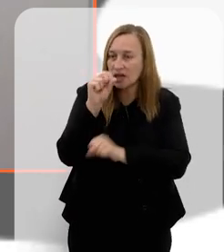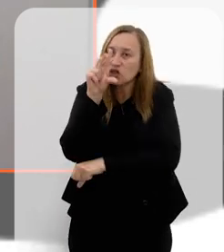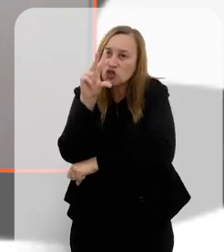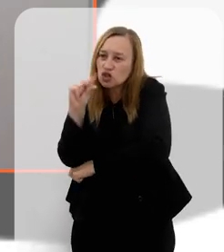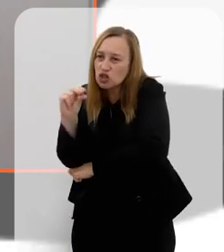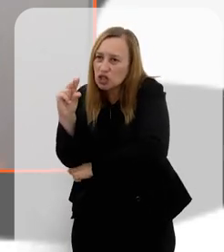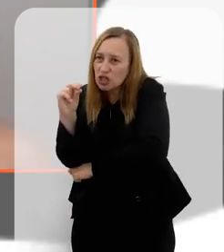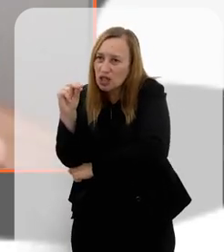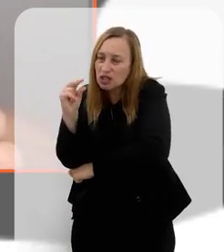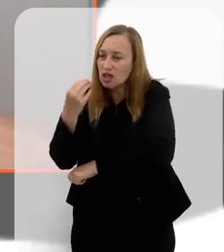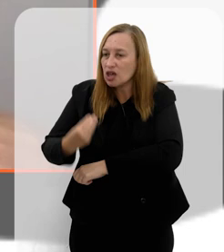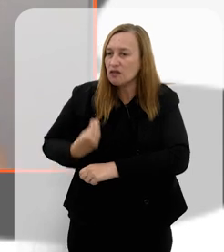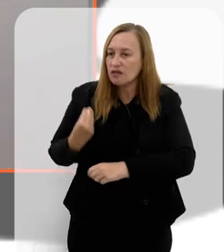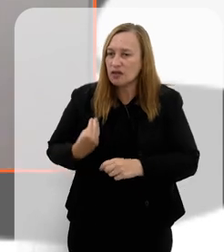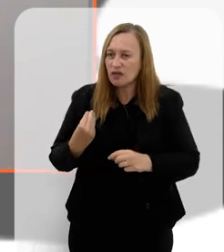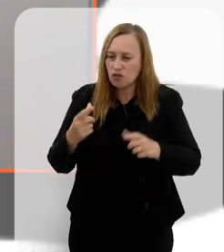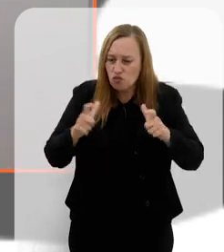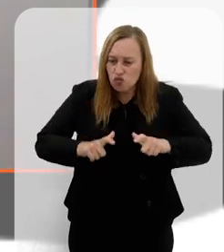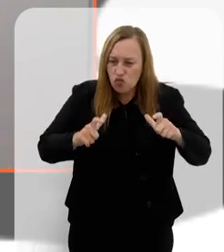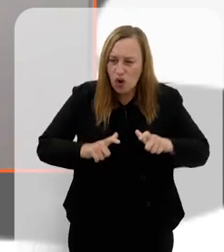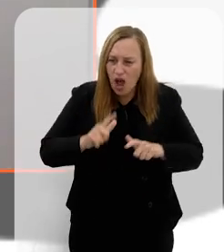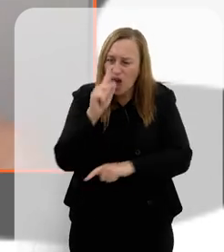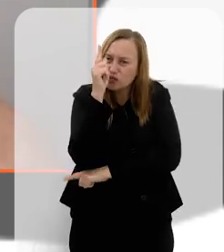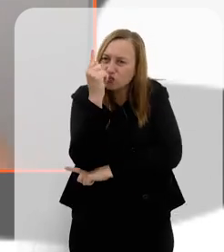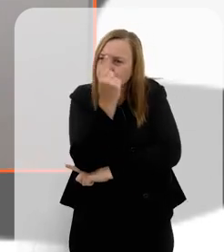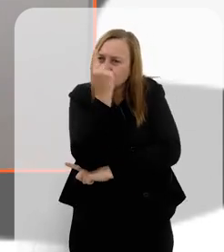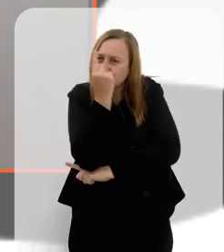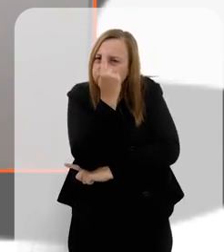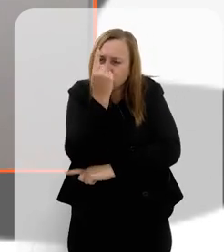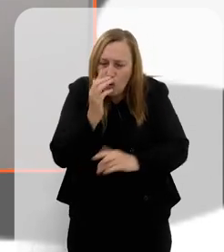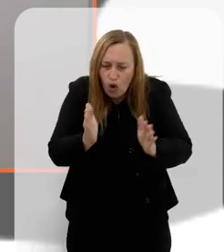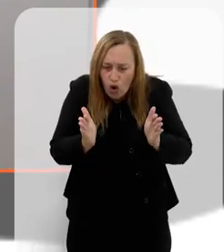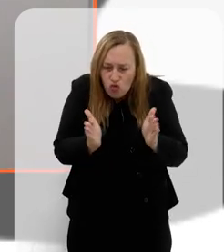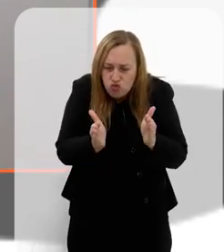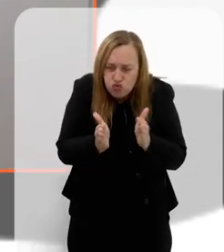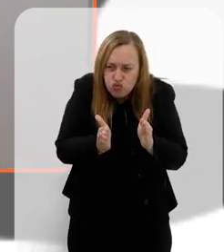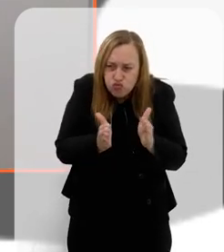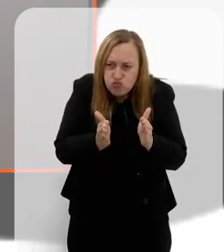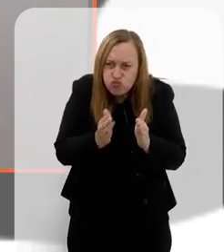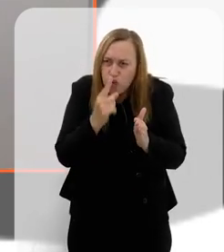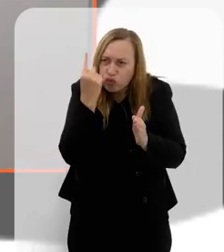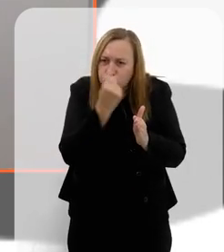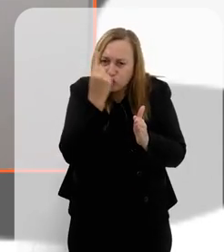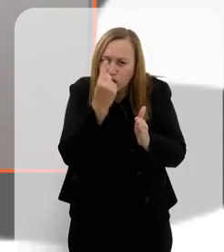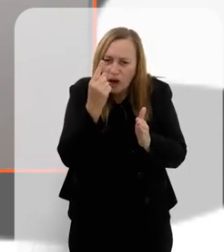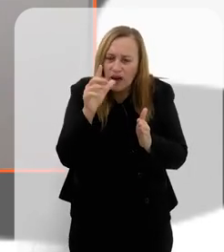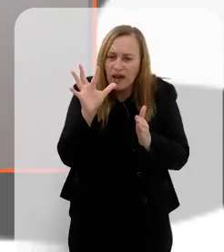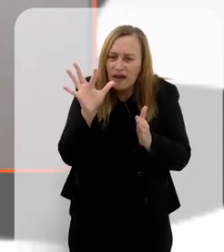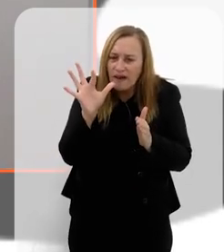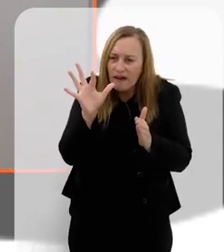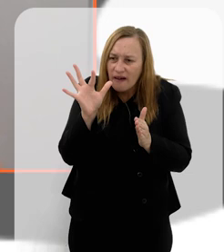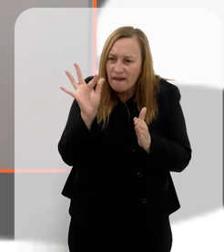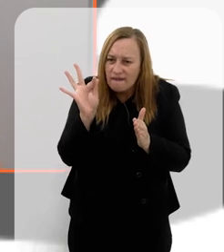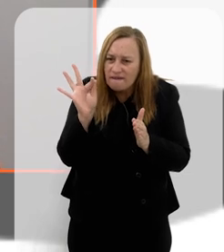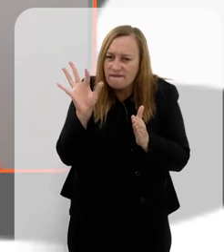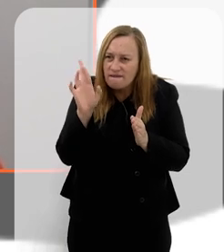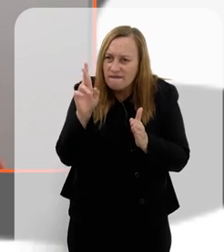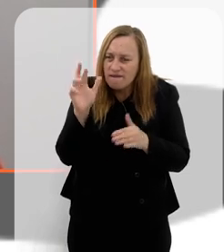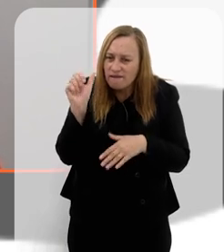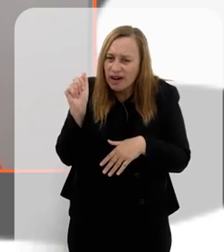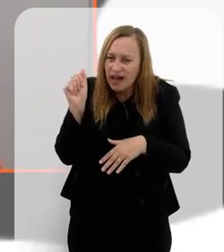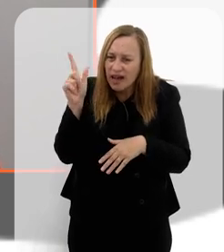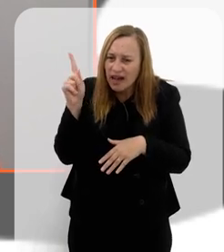Os gansos, eles vivem confinados no escuro. O que que é o foie gras? O foie gras é um